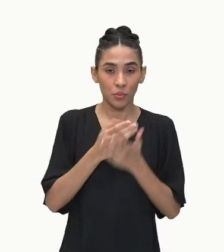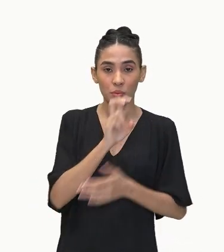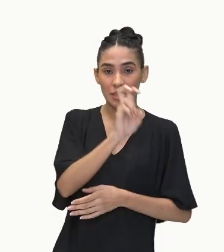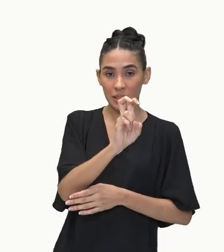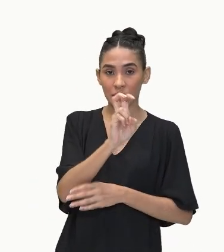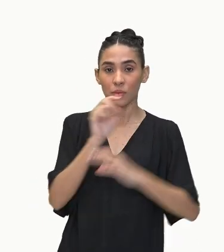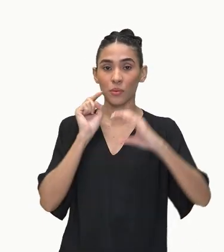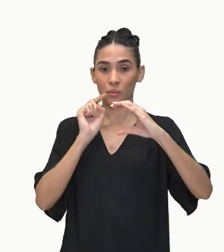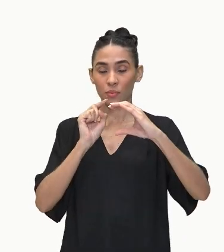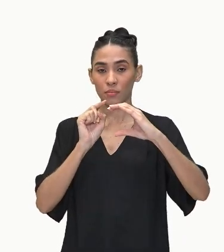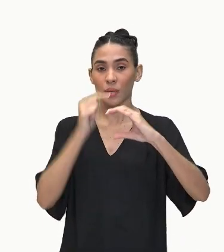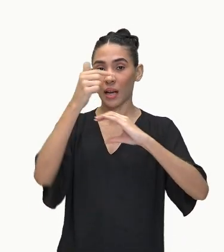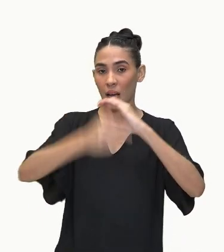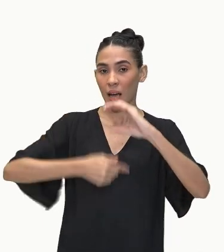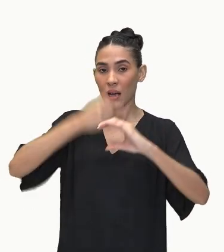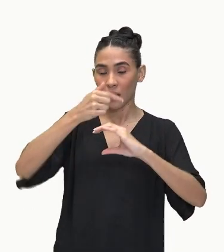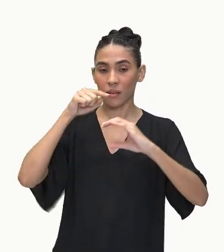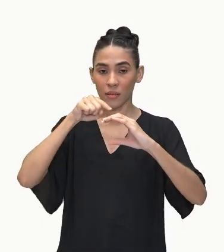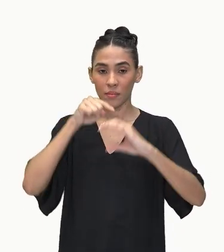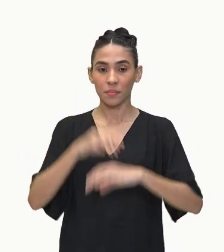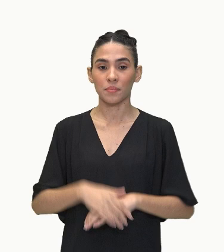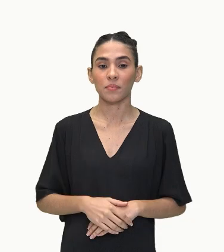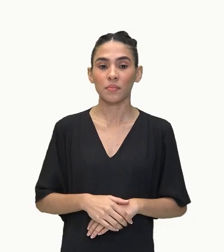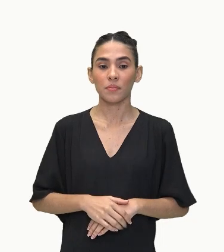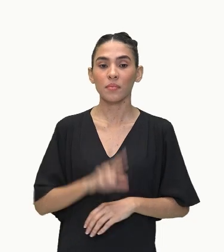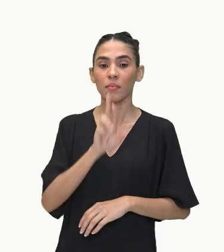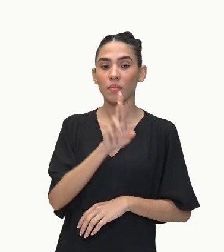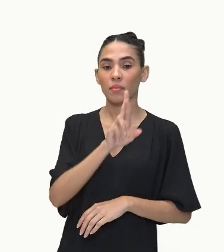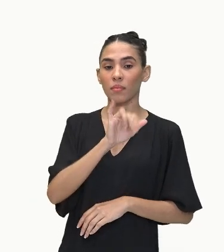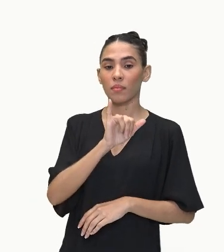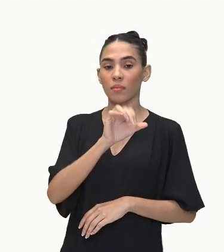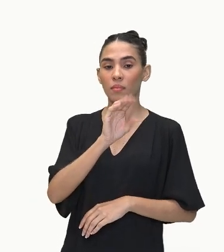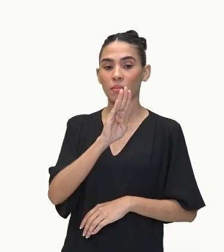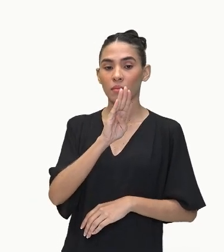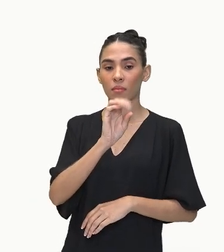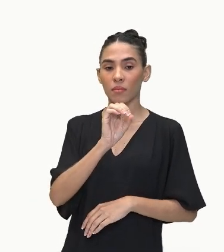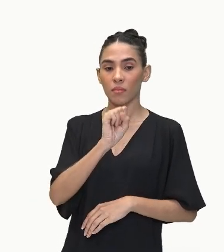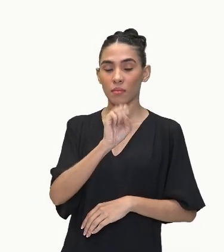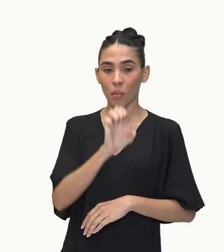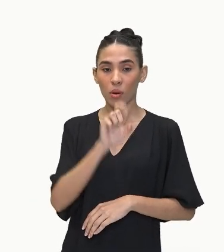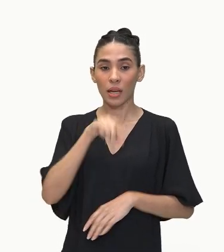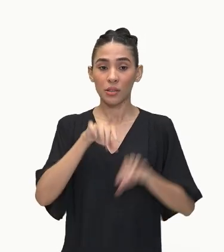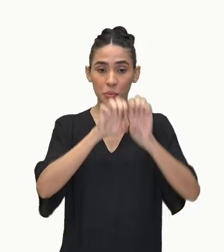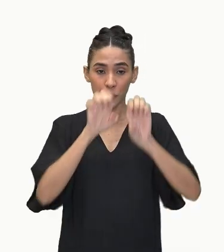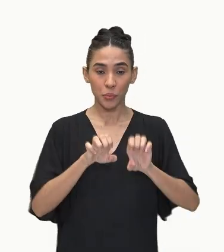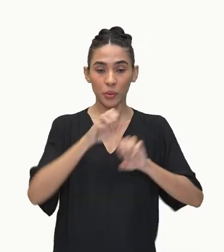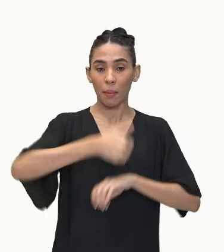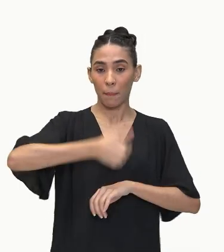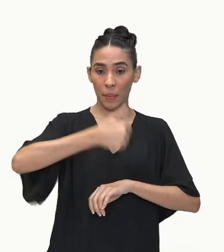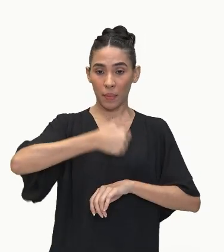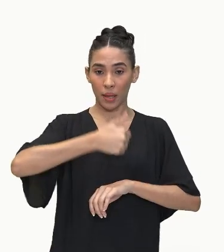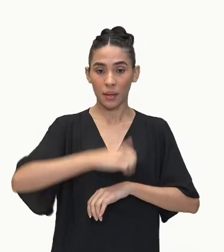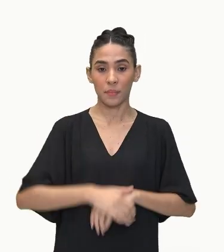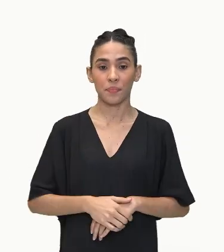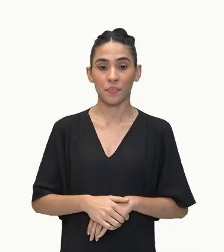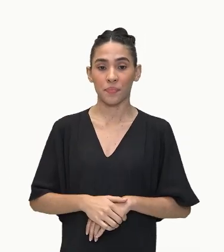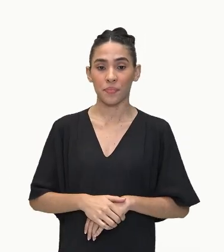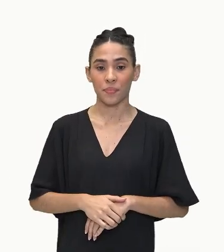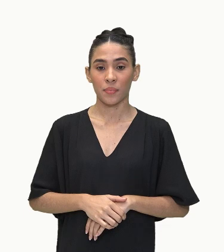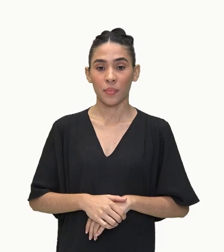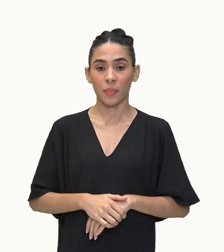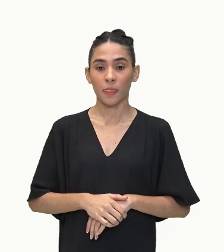de carbonos, as pentoses têm a ribose, que é essa estrutura aqui todinha, e